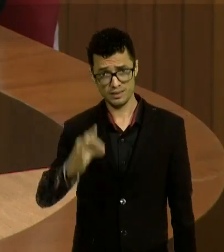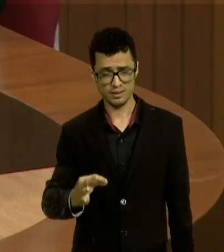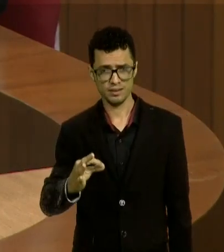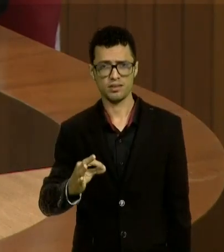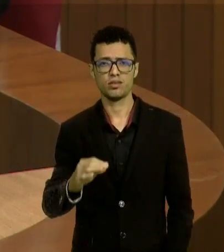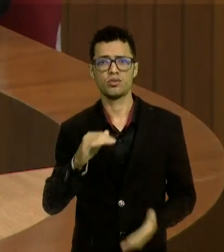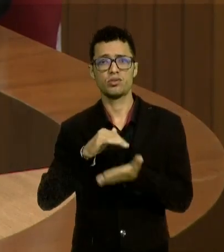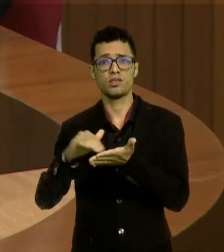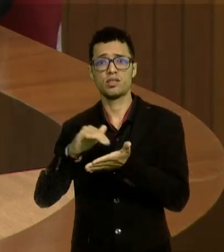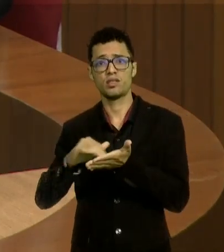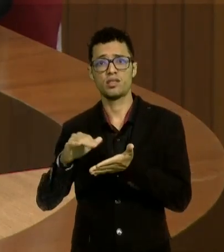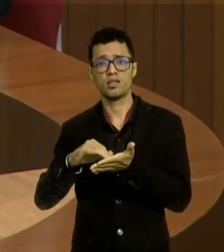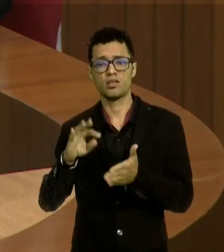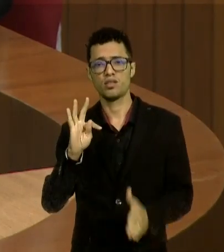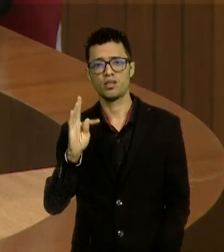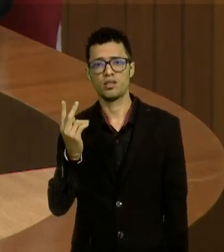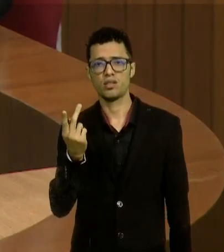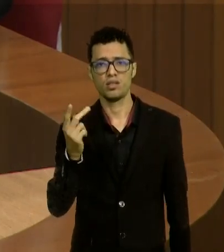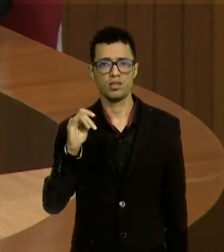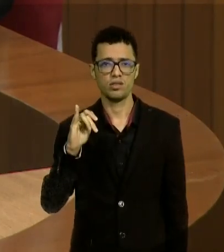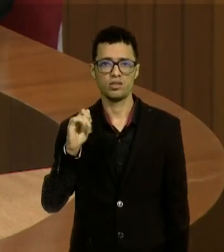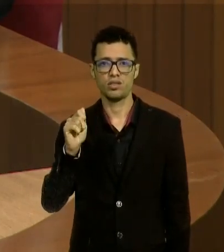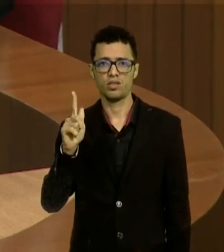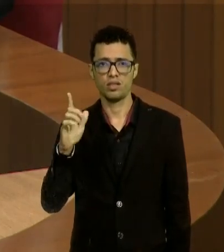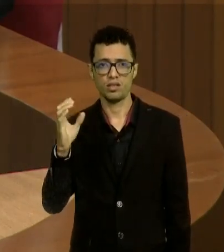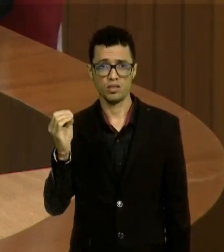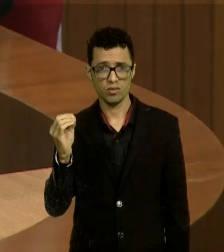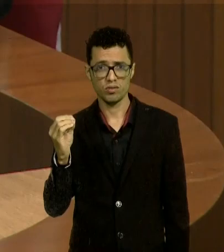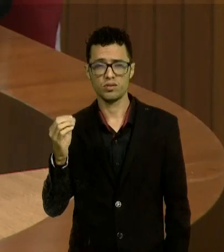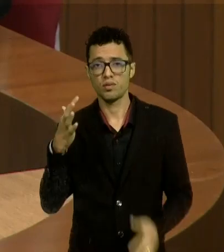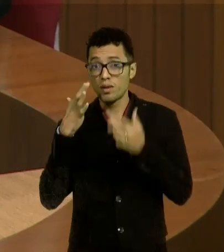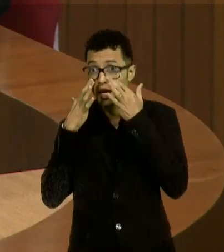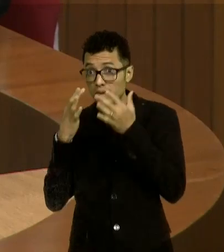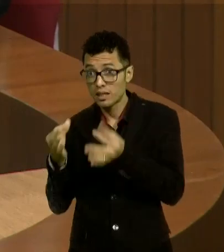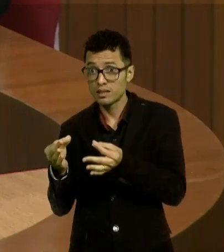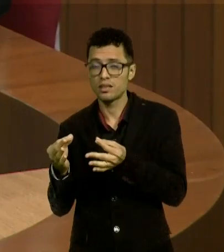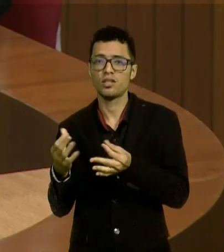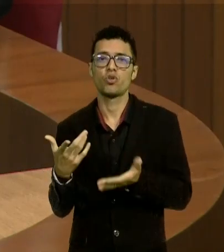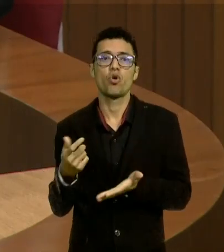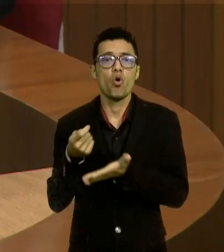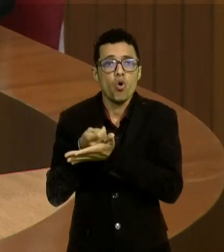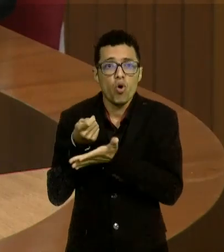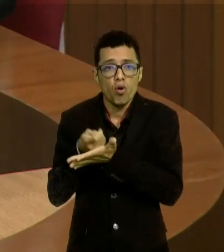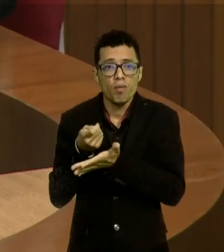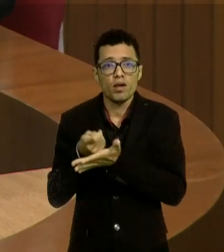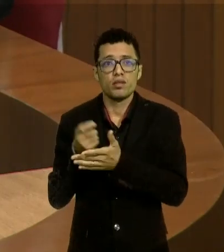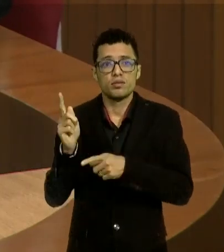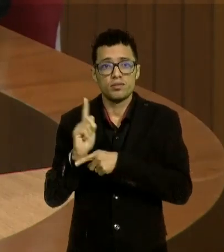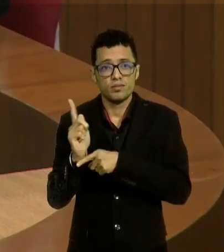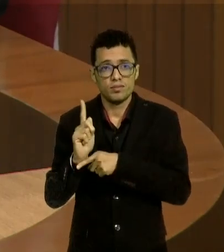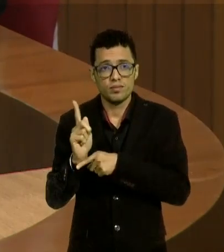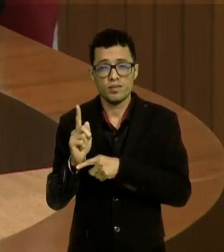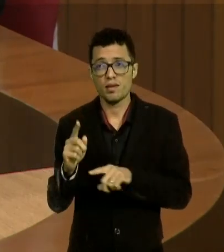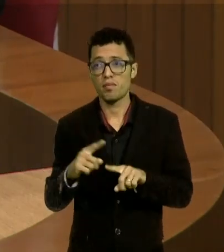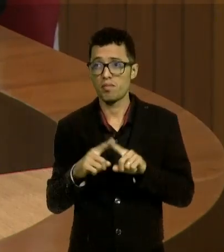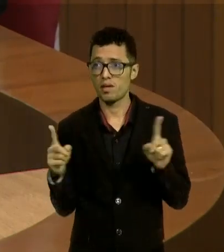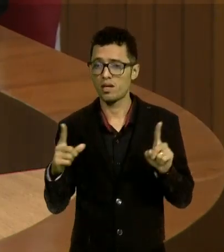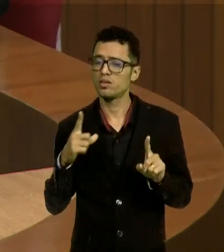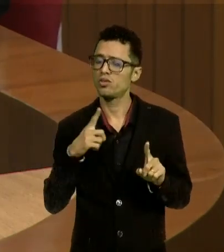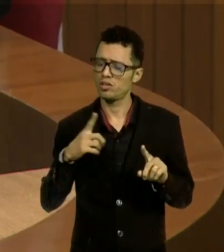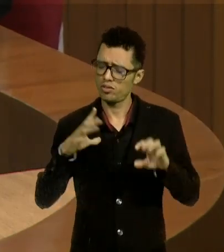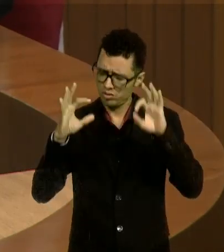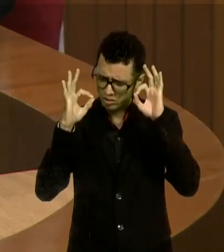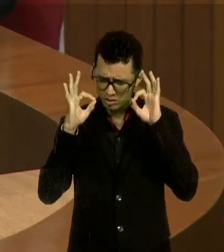estar mais atento lá, cobrando mais ainda daquela gestão, mas eu não tenho nenhuma dúvida